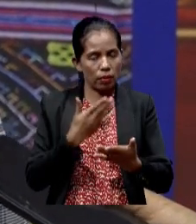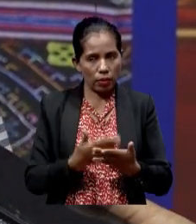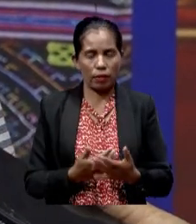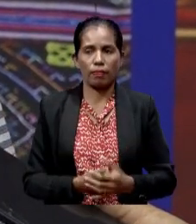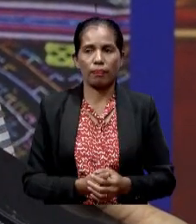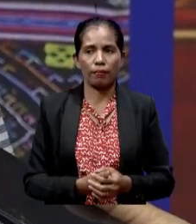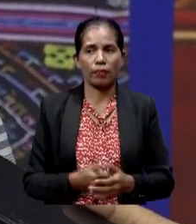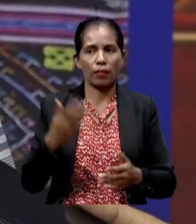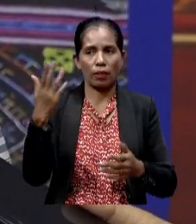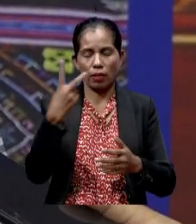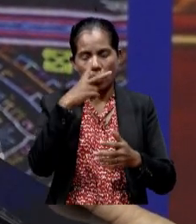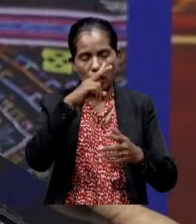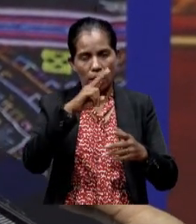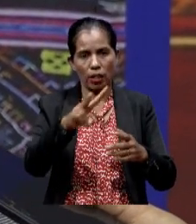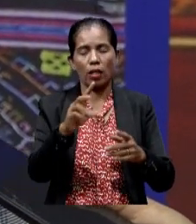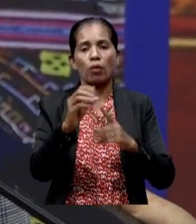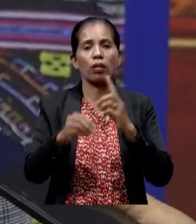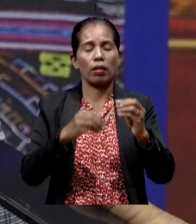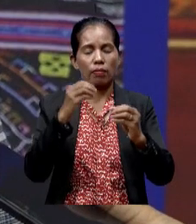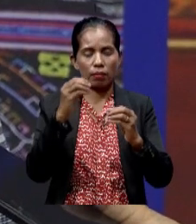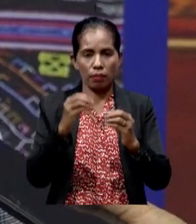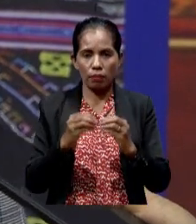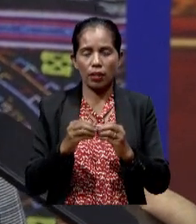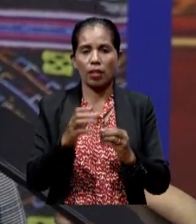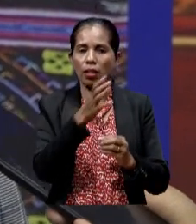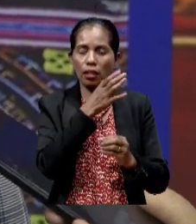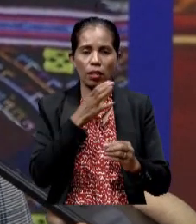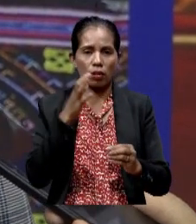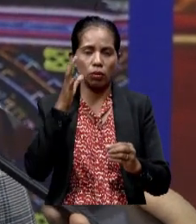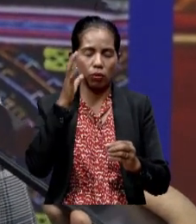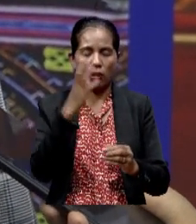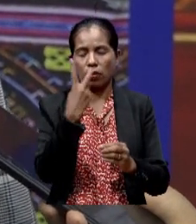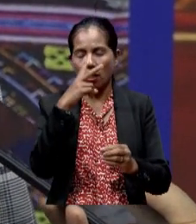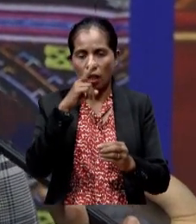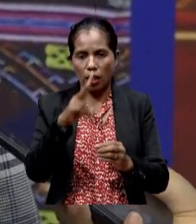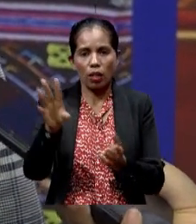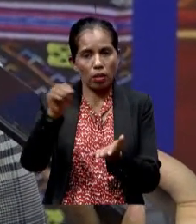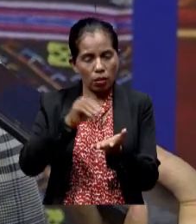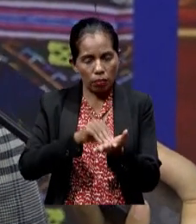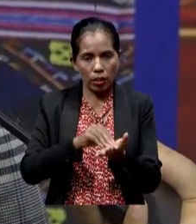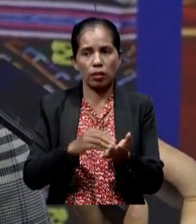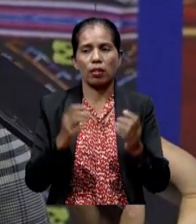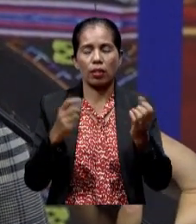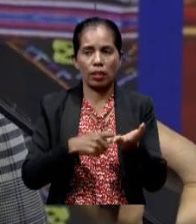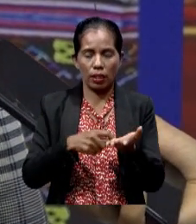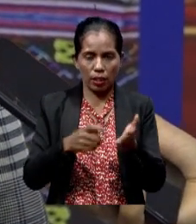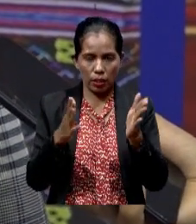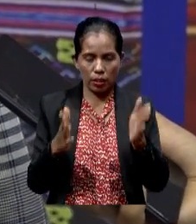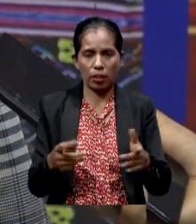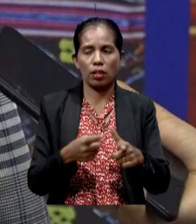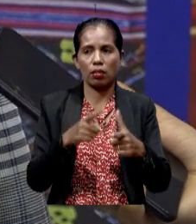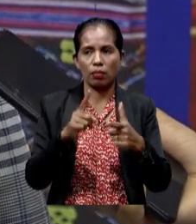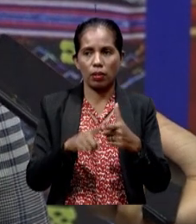área ida liga ba agricultura nian, sira hakara para ita halo reajustamento ituan, ne be o hin técnico sira depois sei